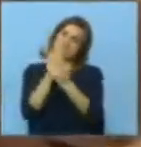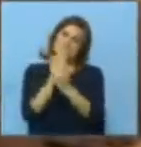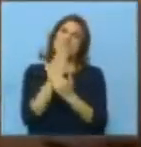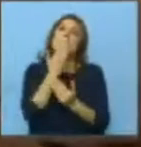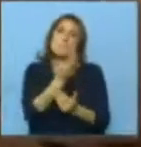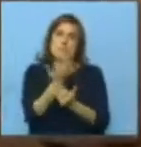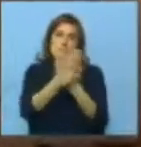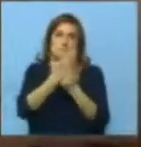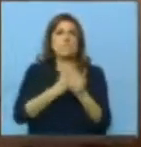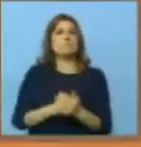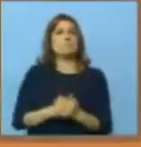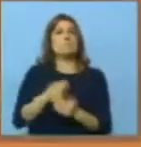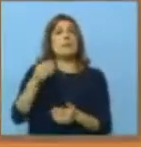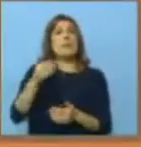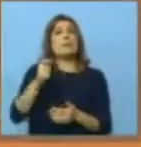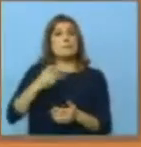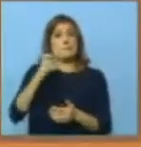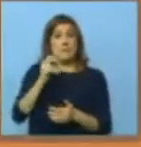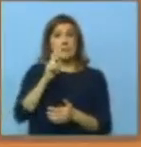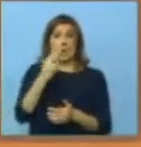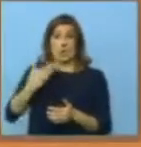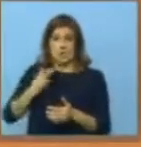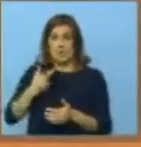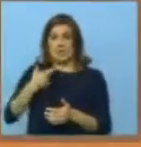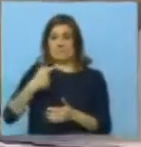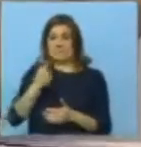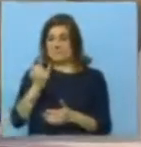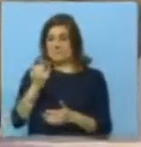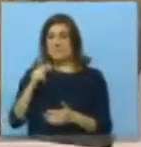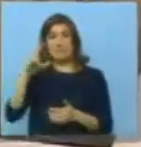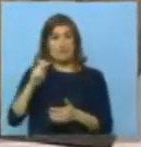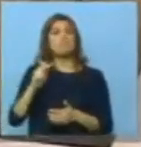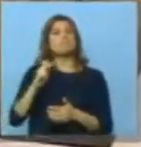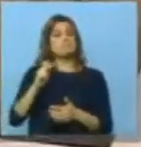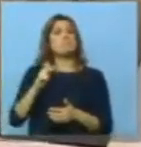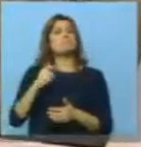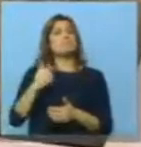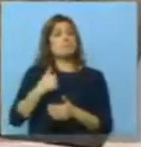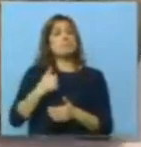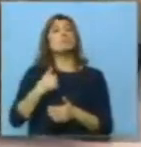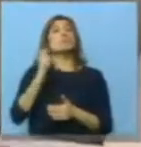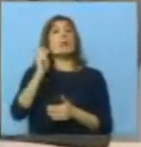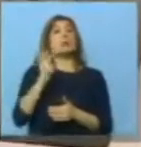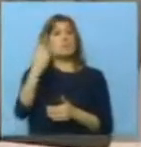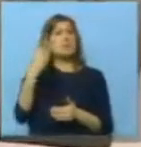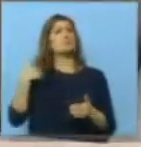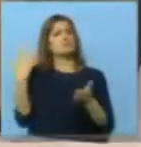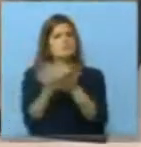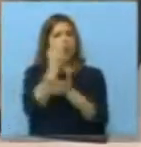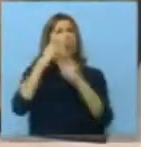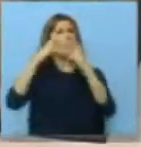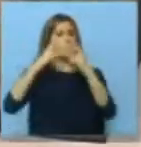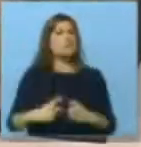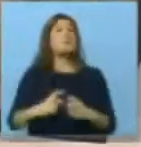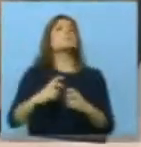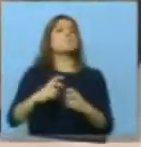Este é o processo de Pedro Arruda Teixeira. Eu consegui em 3 anos fazer essa minha pesquisa, e a